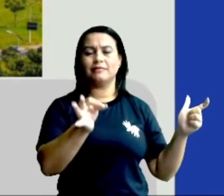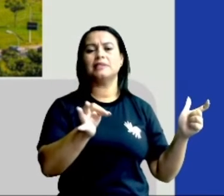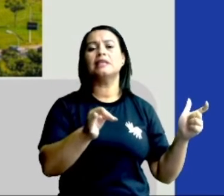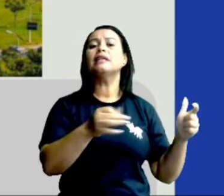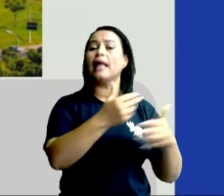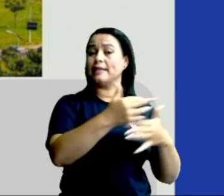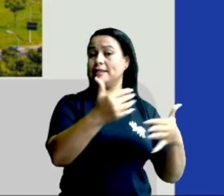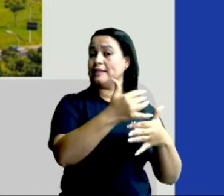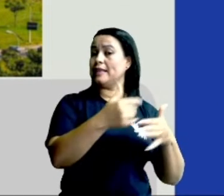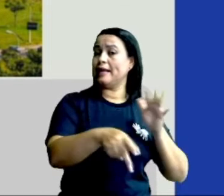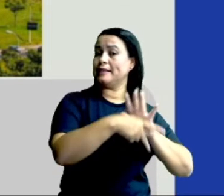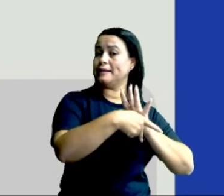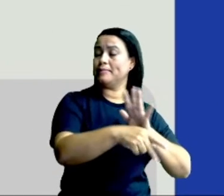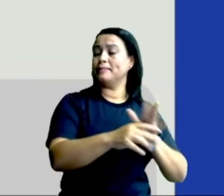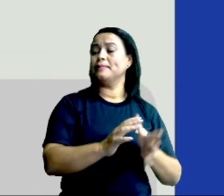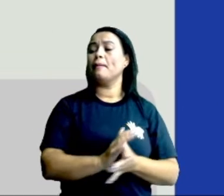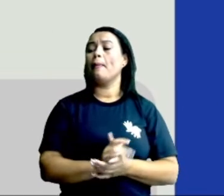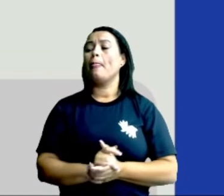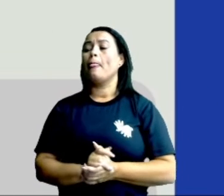Dessas cidades.